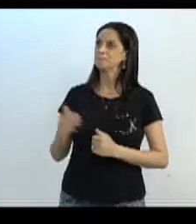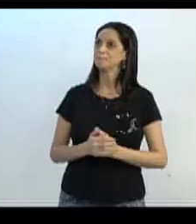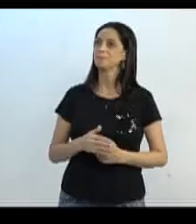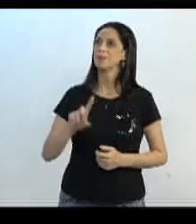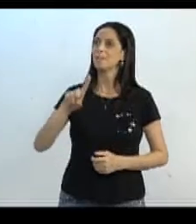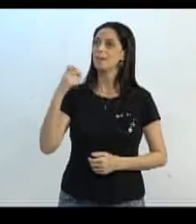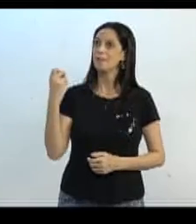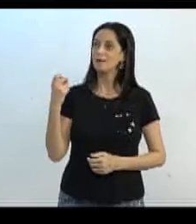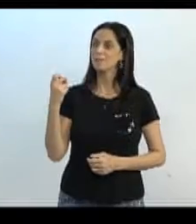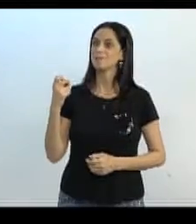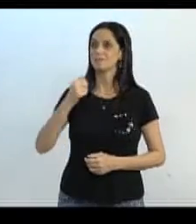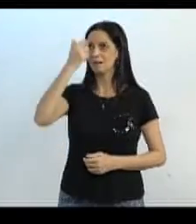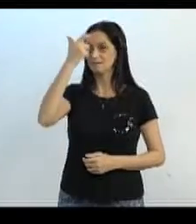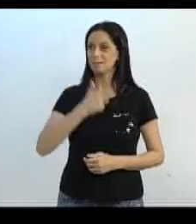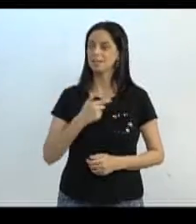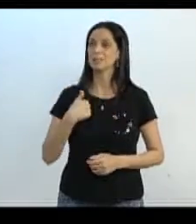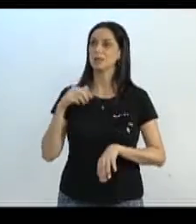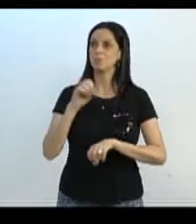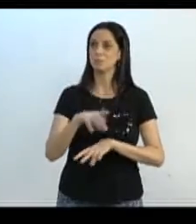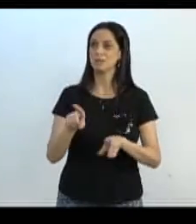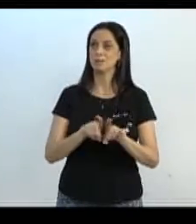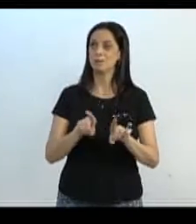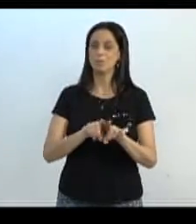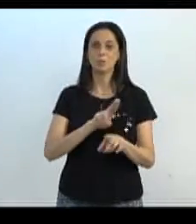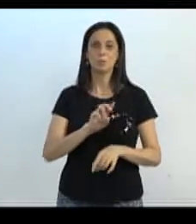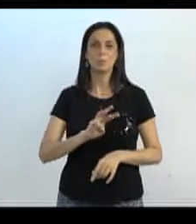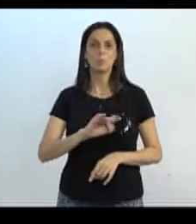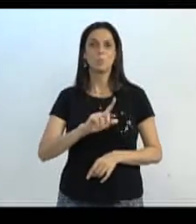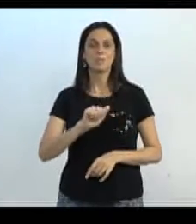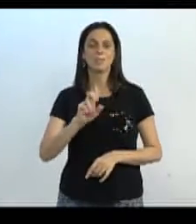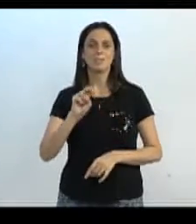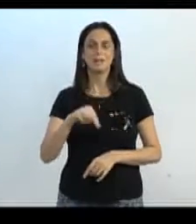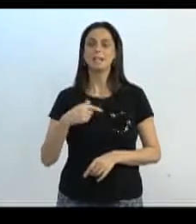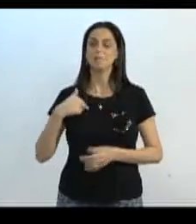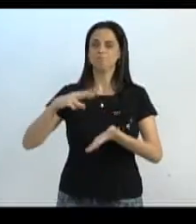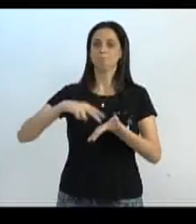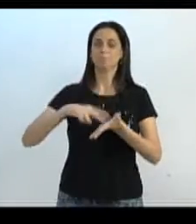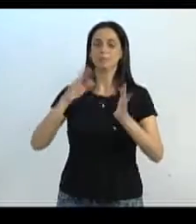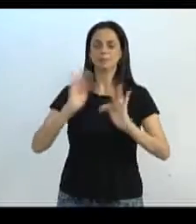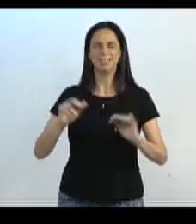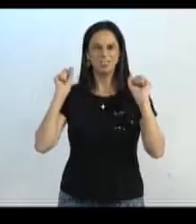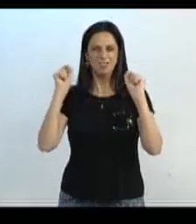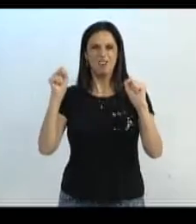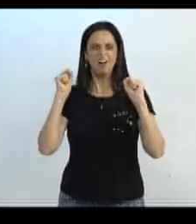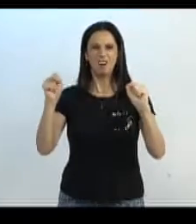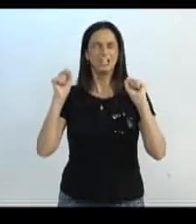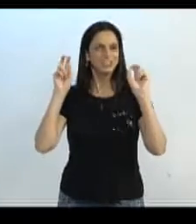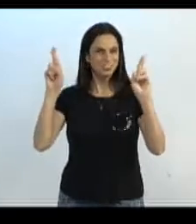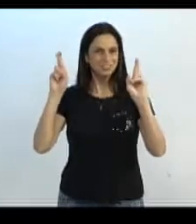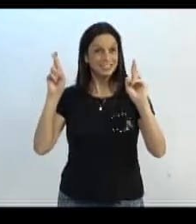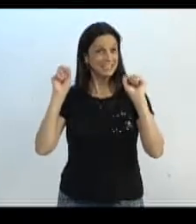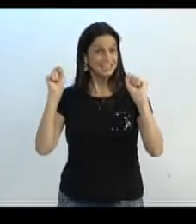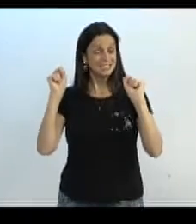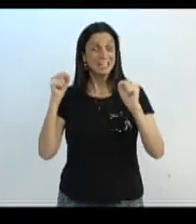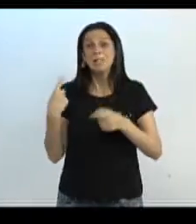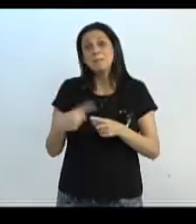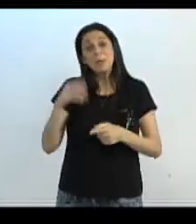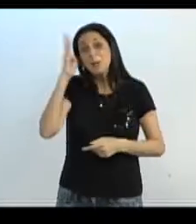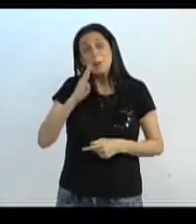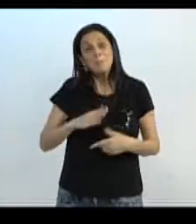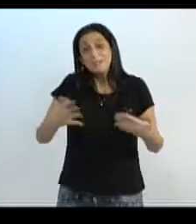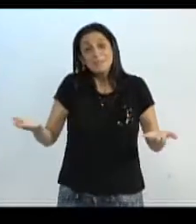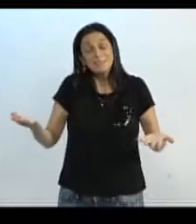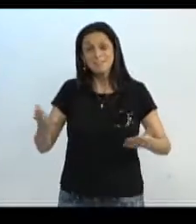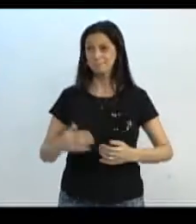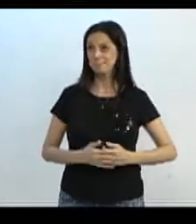atleta, e uma felicidade grande, estou acompanhando, torcendo bastante, né? Porque é Brasil,